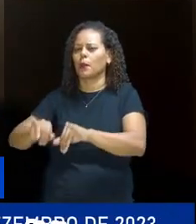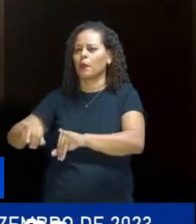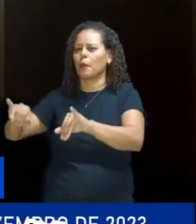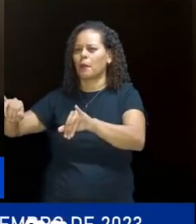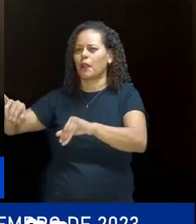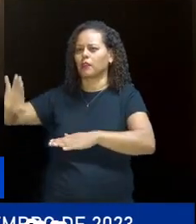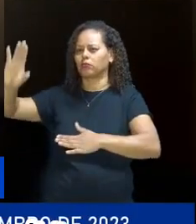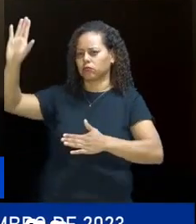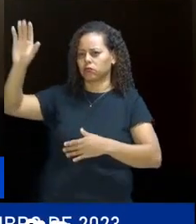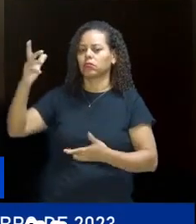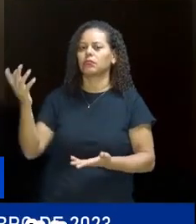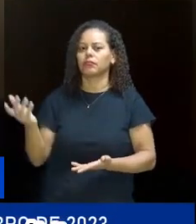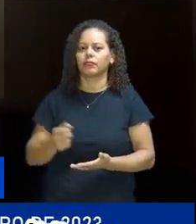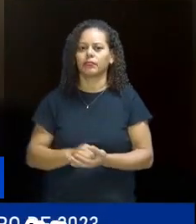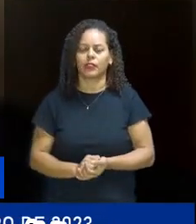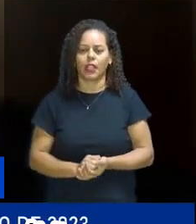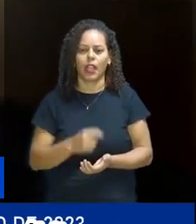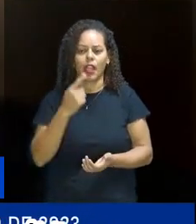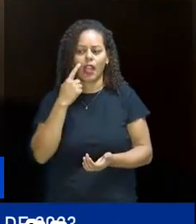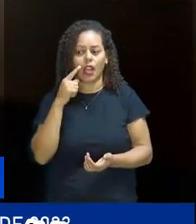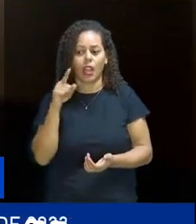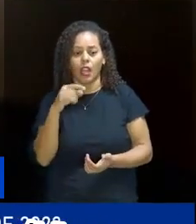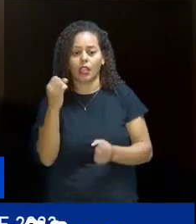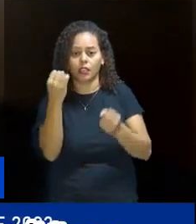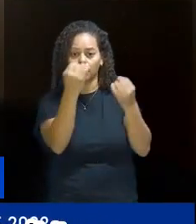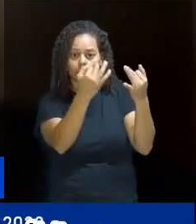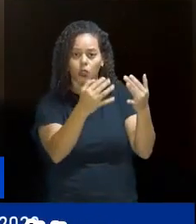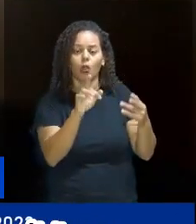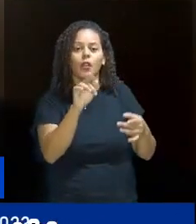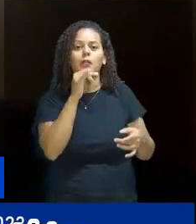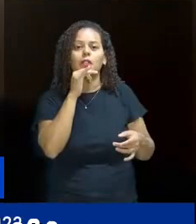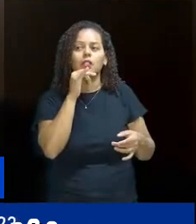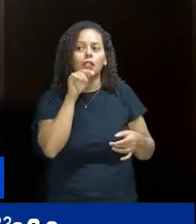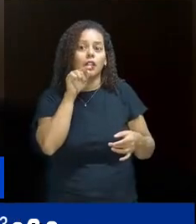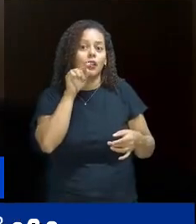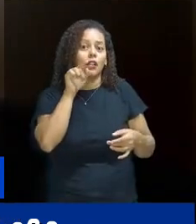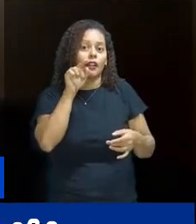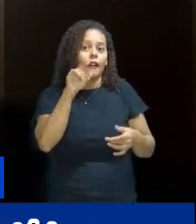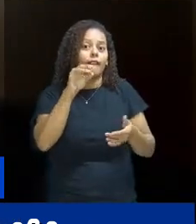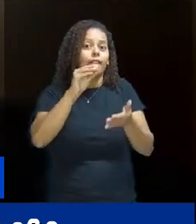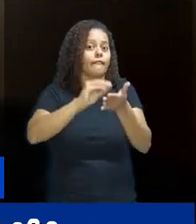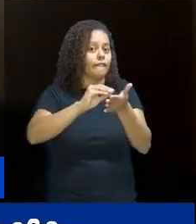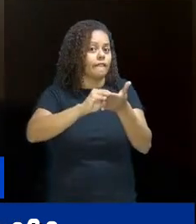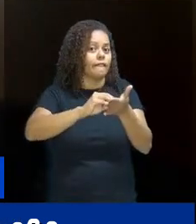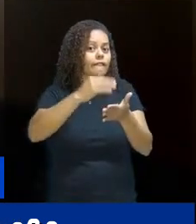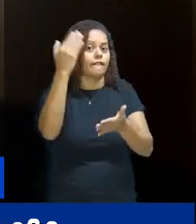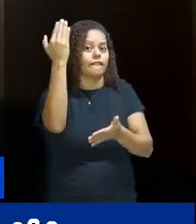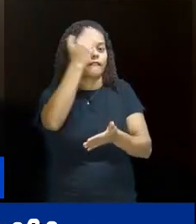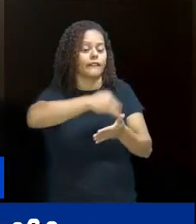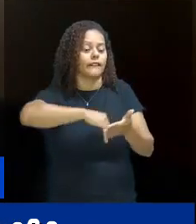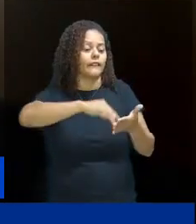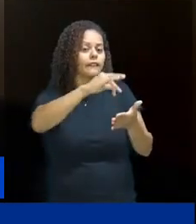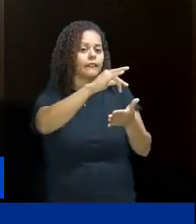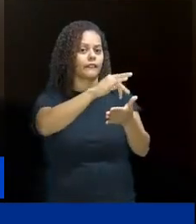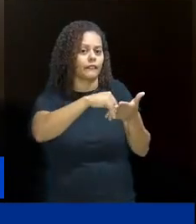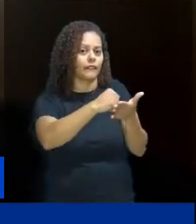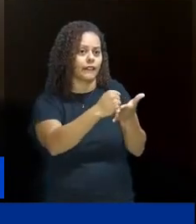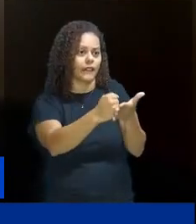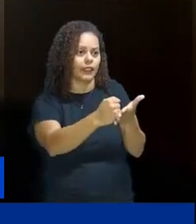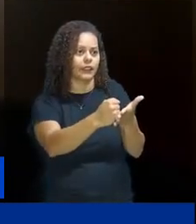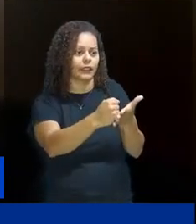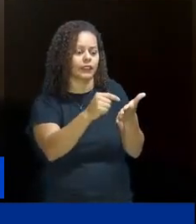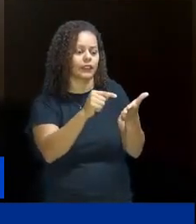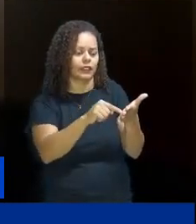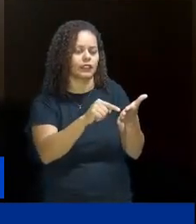a parte efetuou gastos eleitorais com recurso público e não apresentou os respectivos documentos comprobatórios.